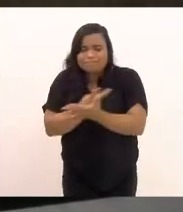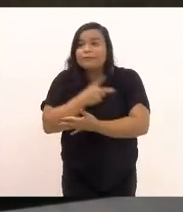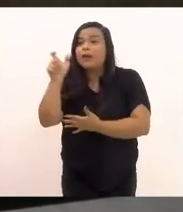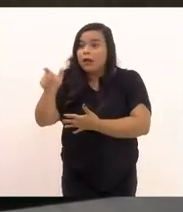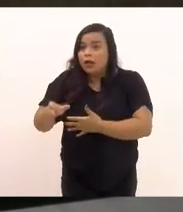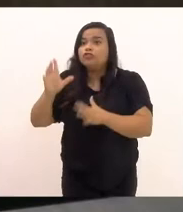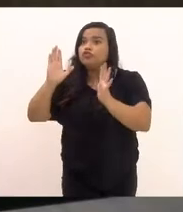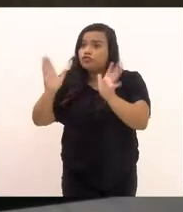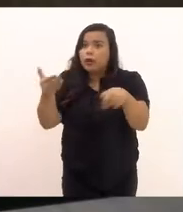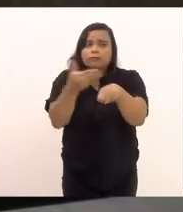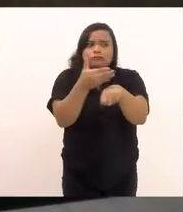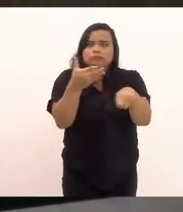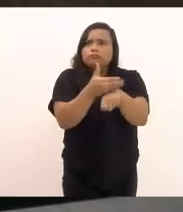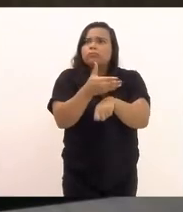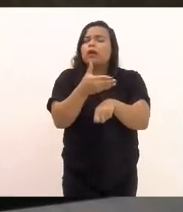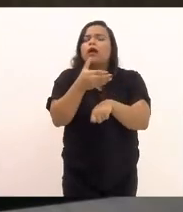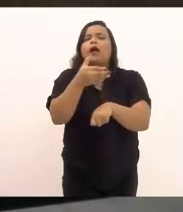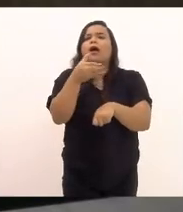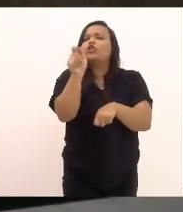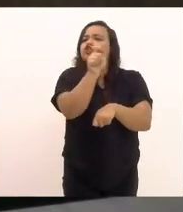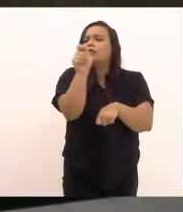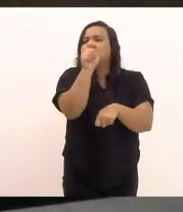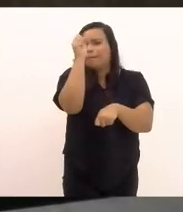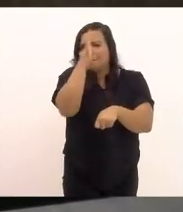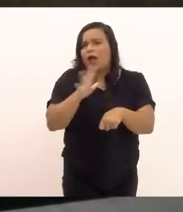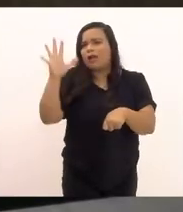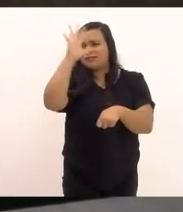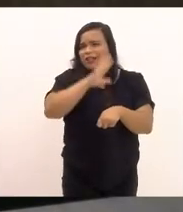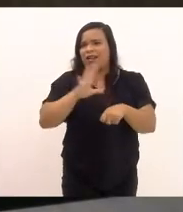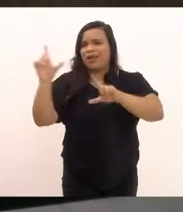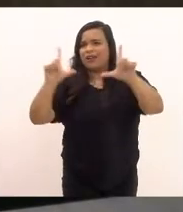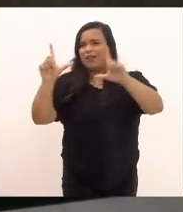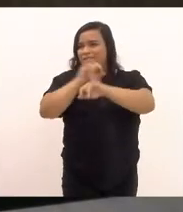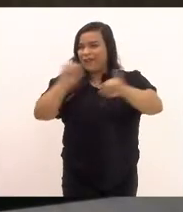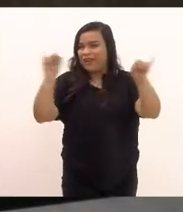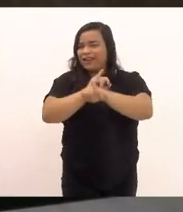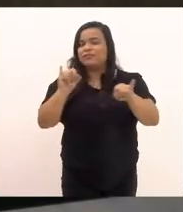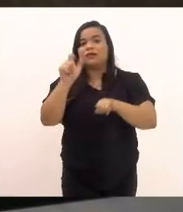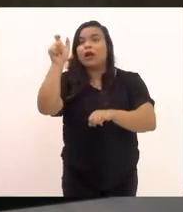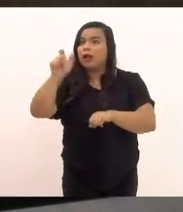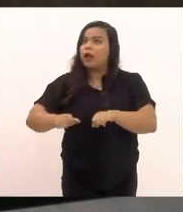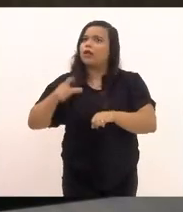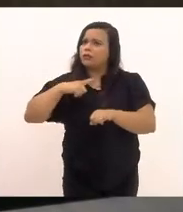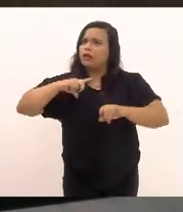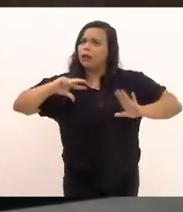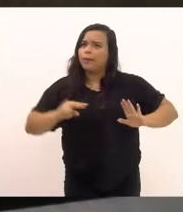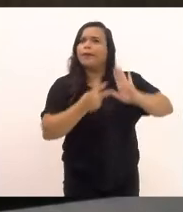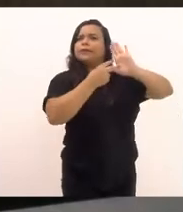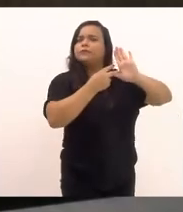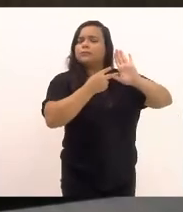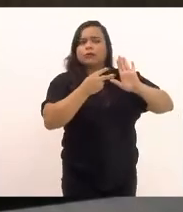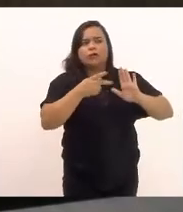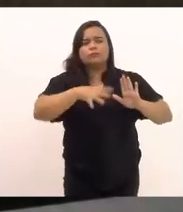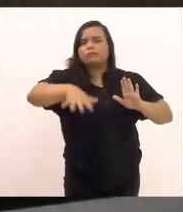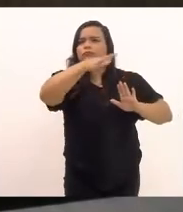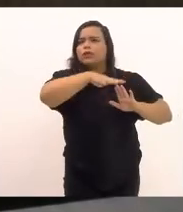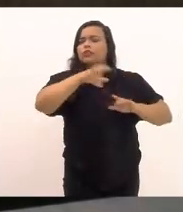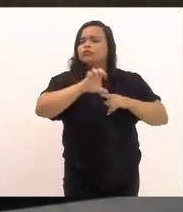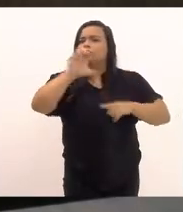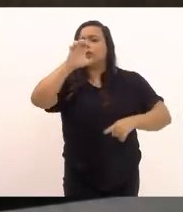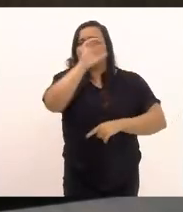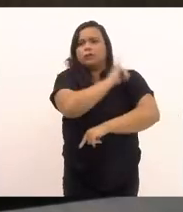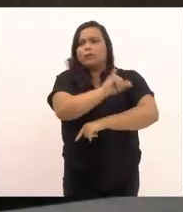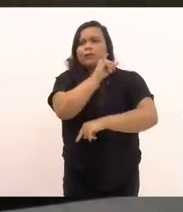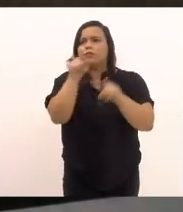Brasileira de Imprensa, é uma figura reconhecida na cultura do Estado do Rio de Janeiro, também uma das